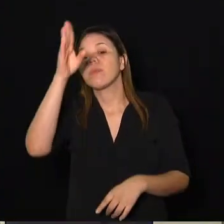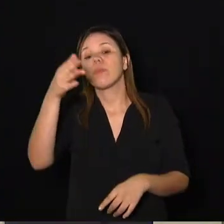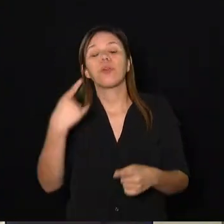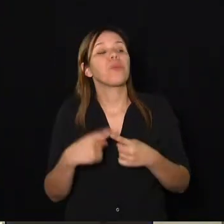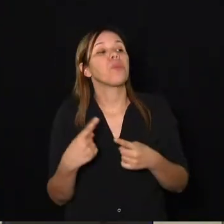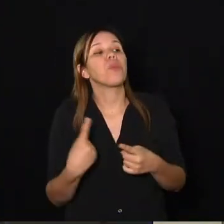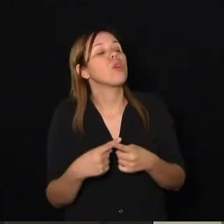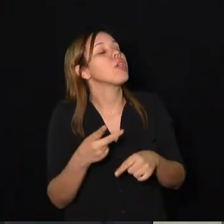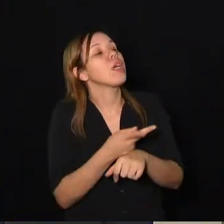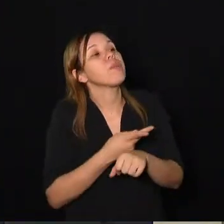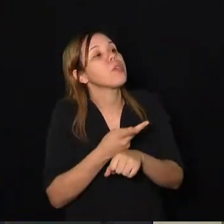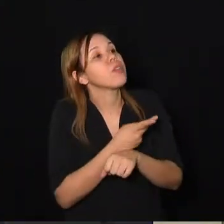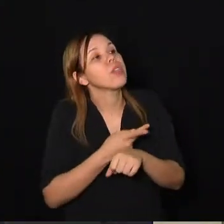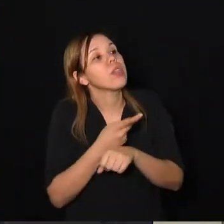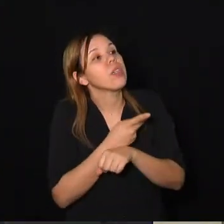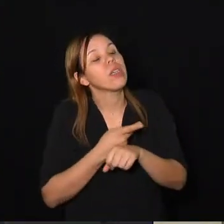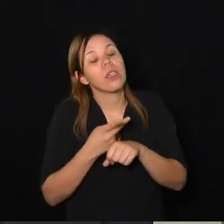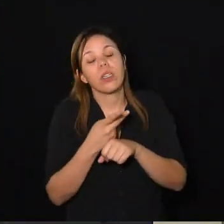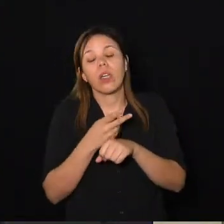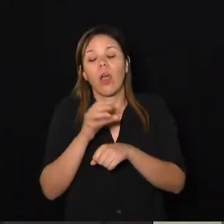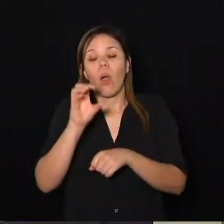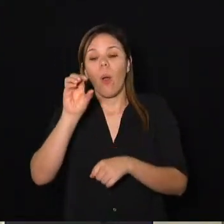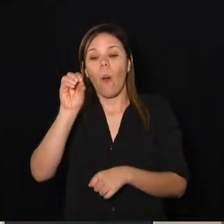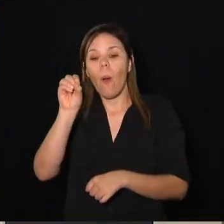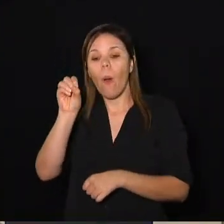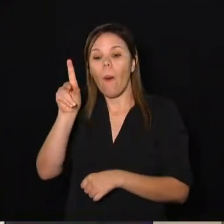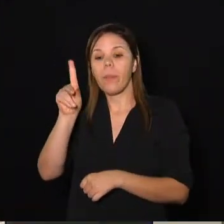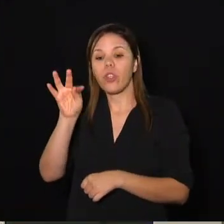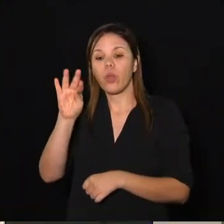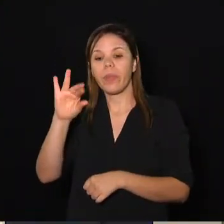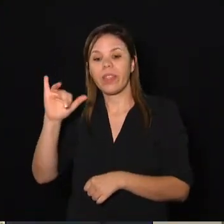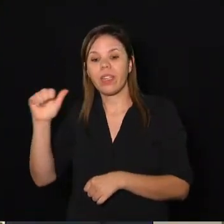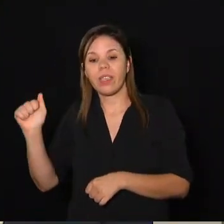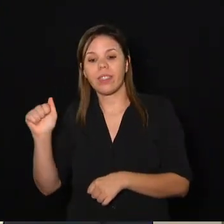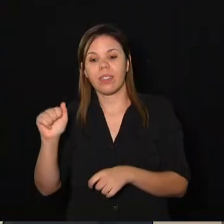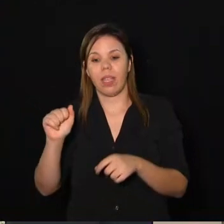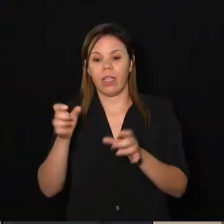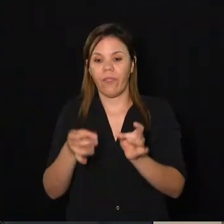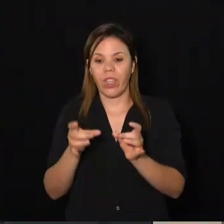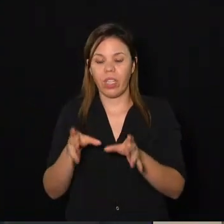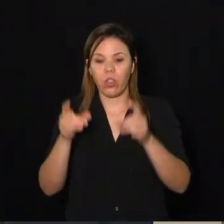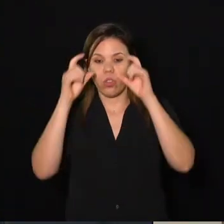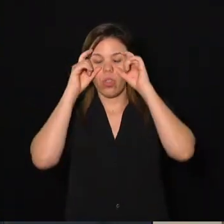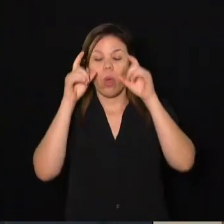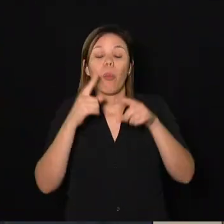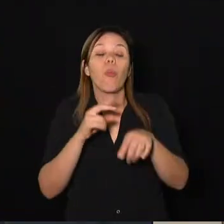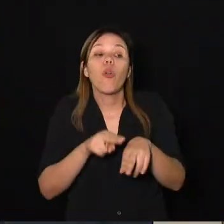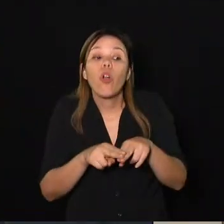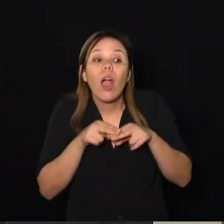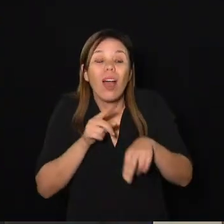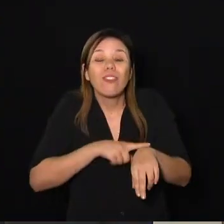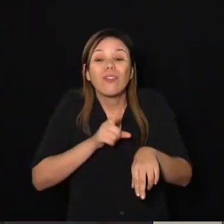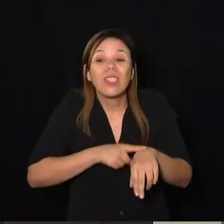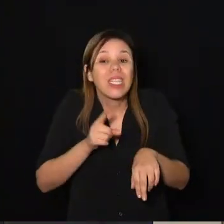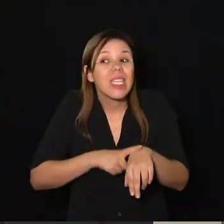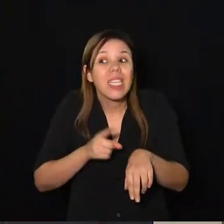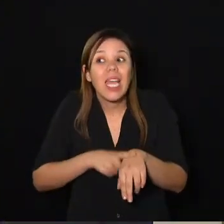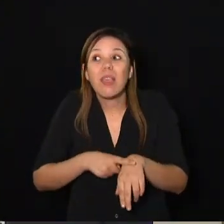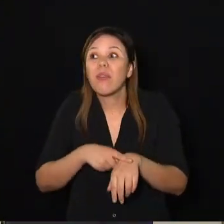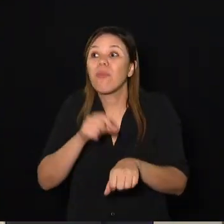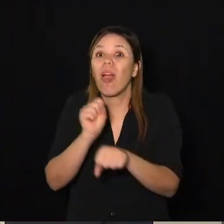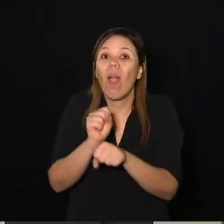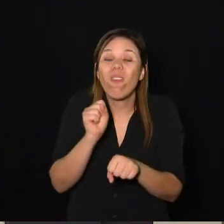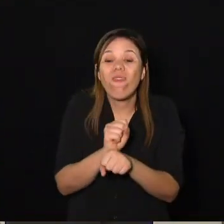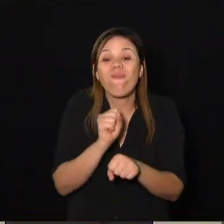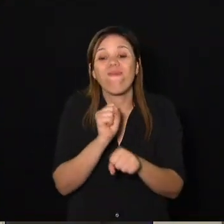porquê procurar o profissional optometrista é por causa do tempo que eles tem que esperar em relação ao SUS que